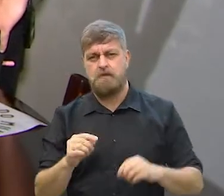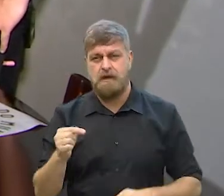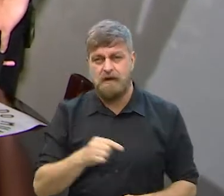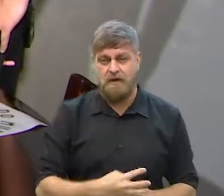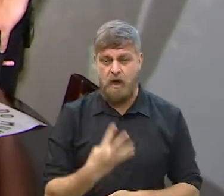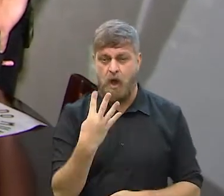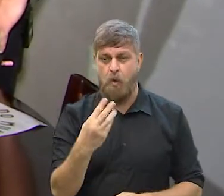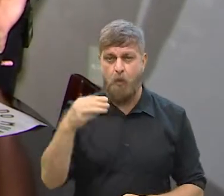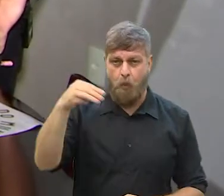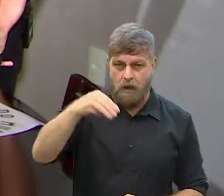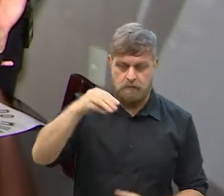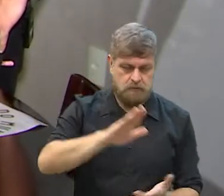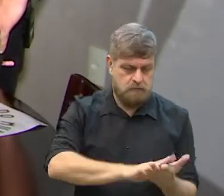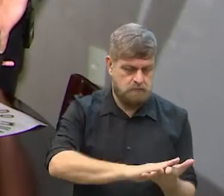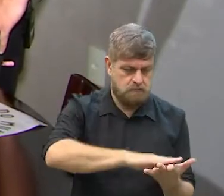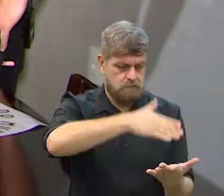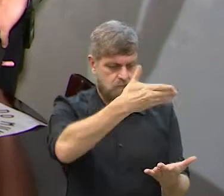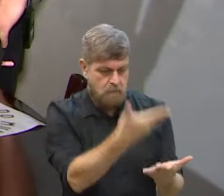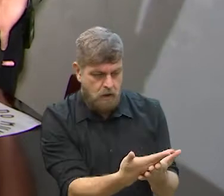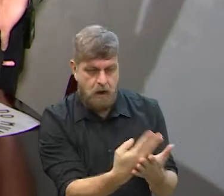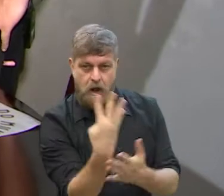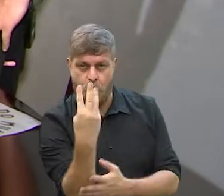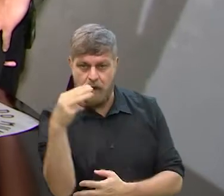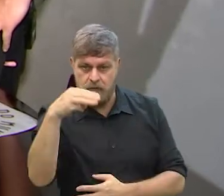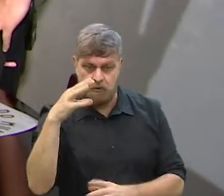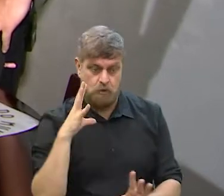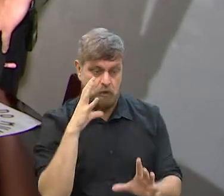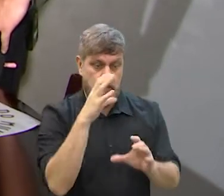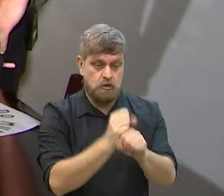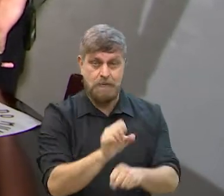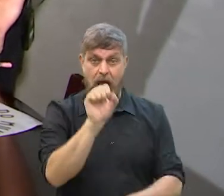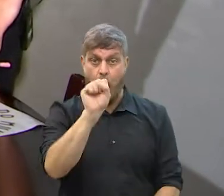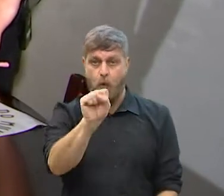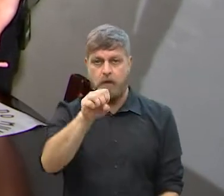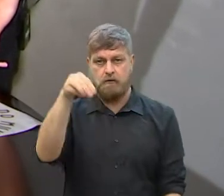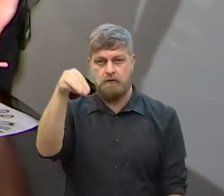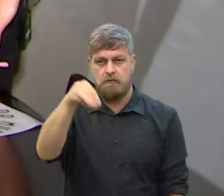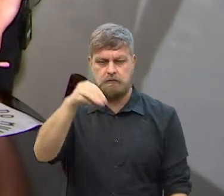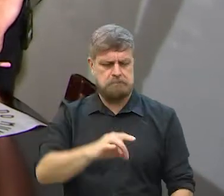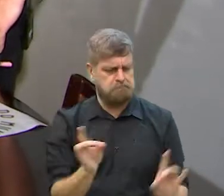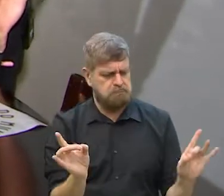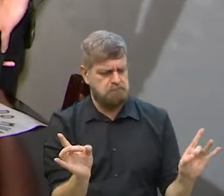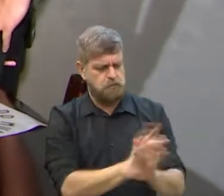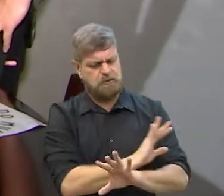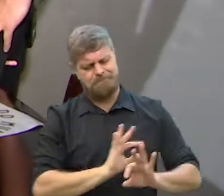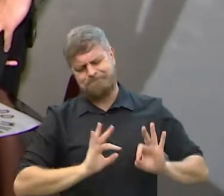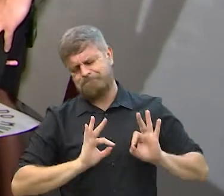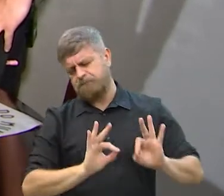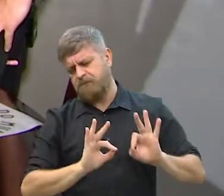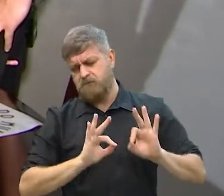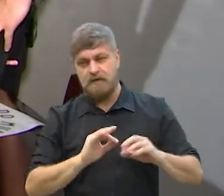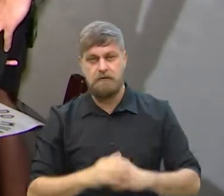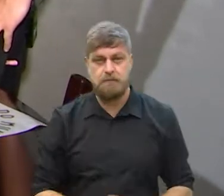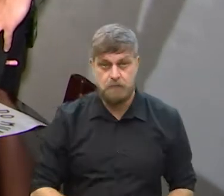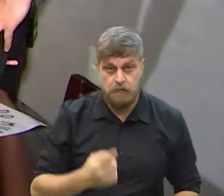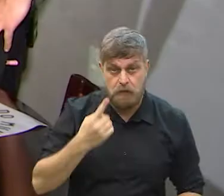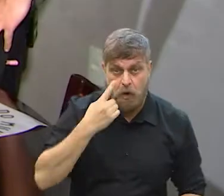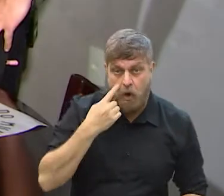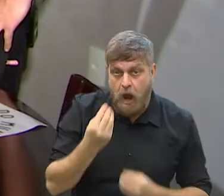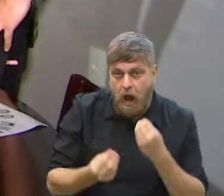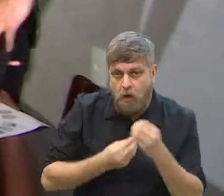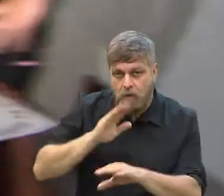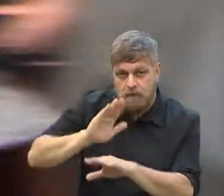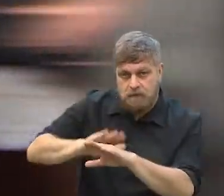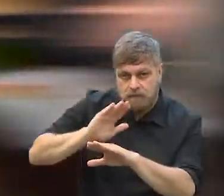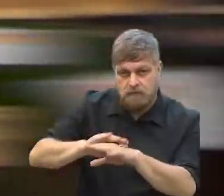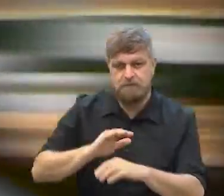4 minutos de cada lado, e então em 8 minutos tem uma carne ao ponto. Perfeito, então olha aí o modo de